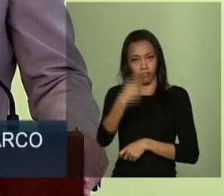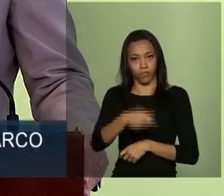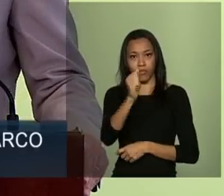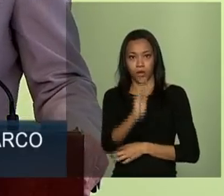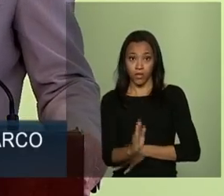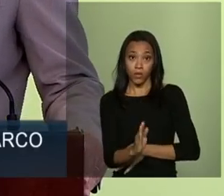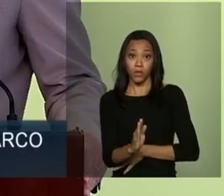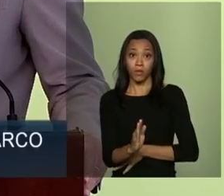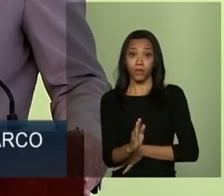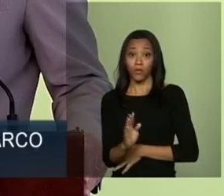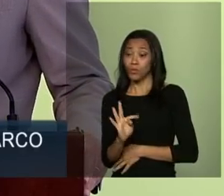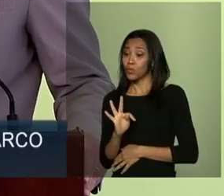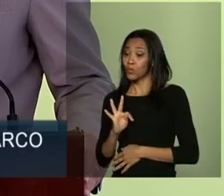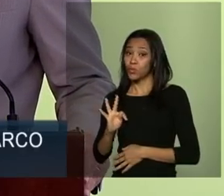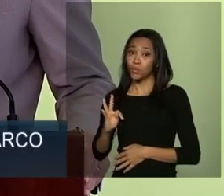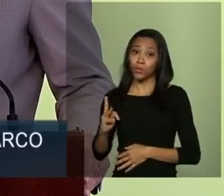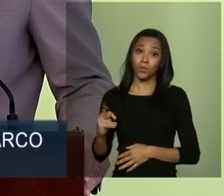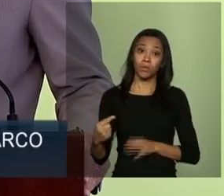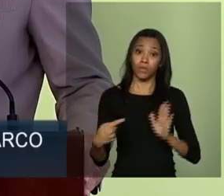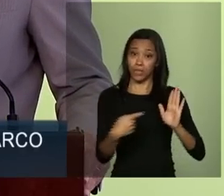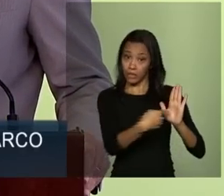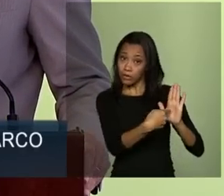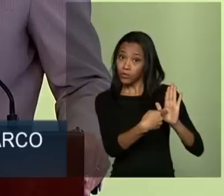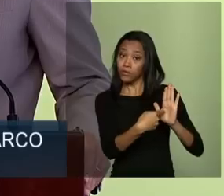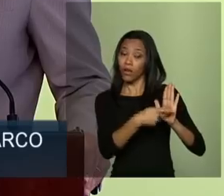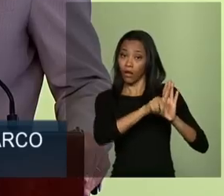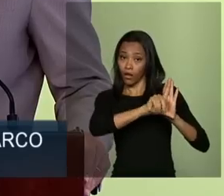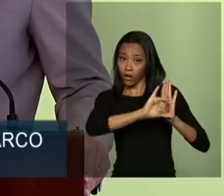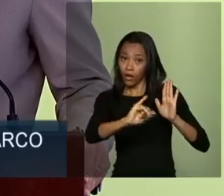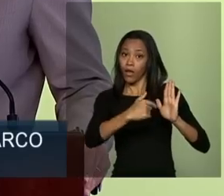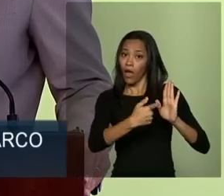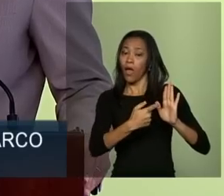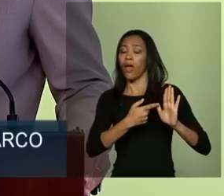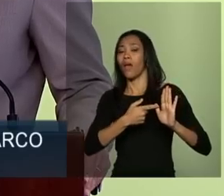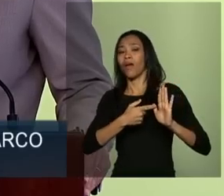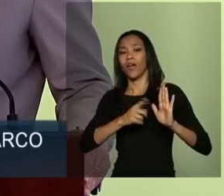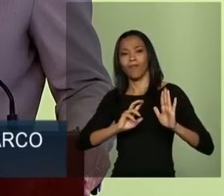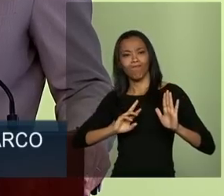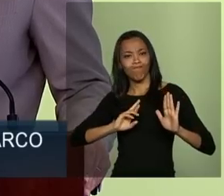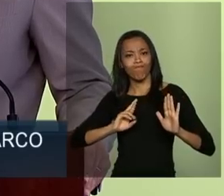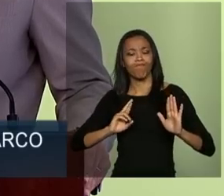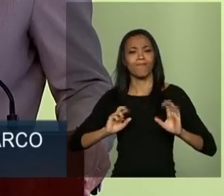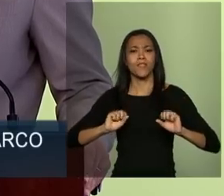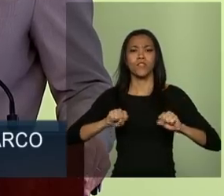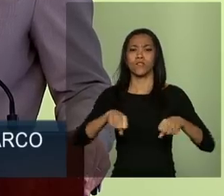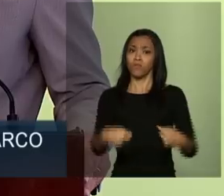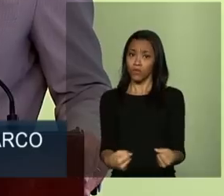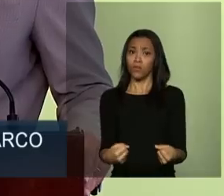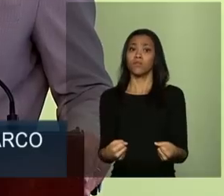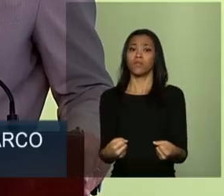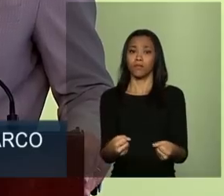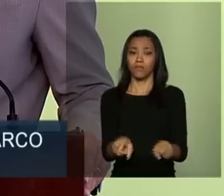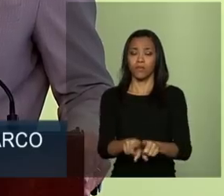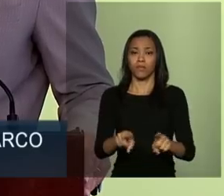E é o resultado de um grande esforço da sociedade